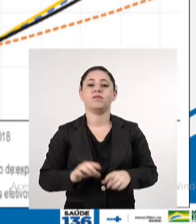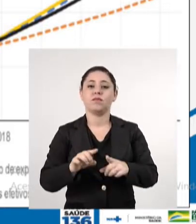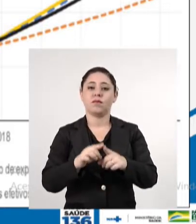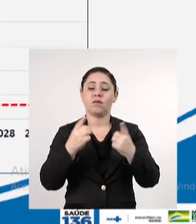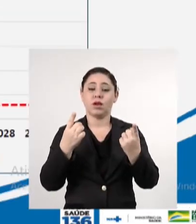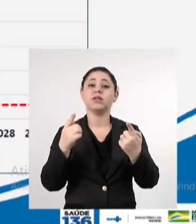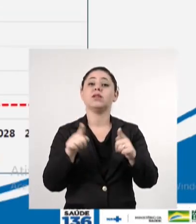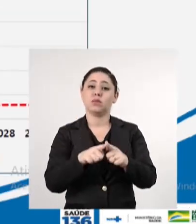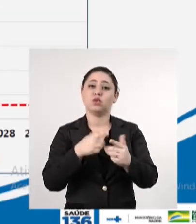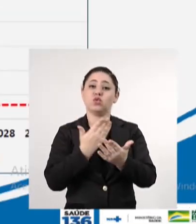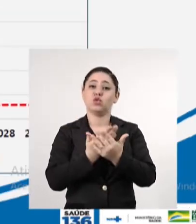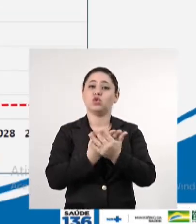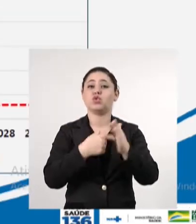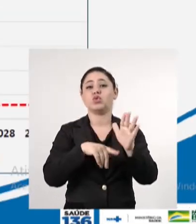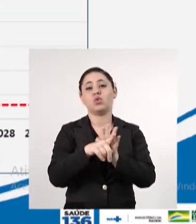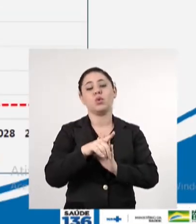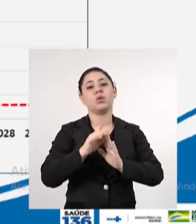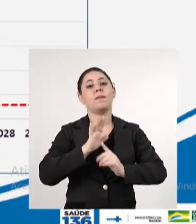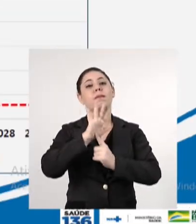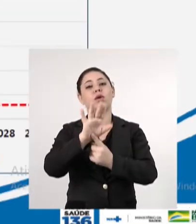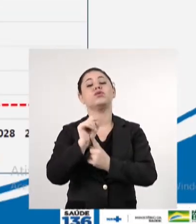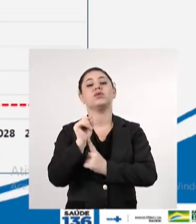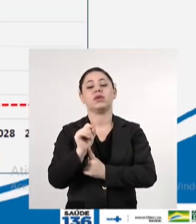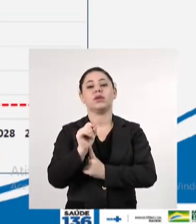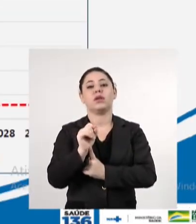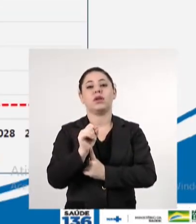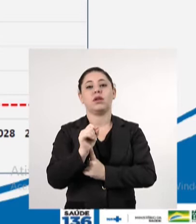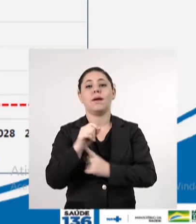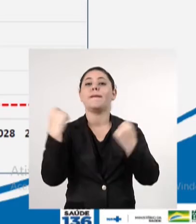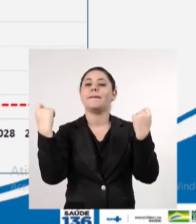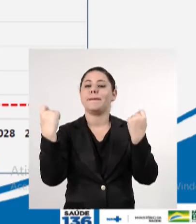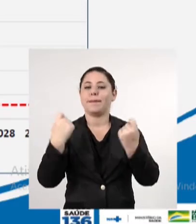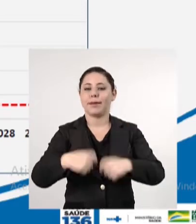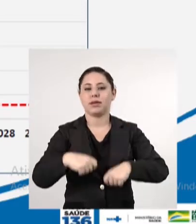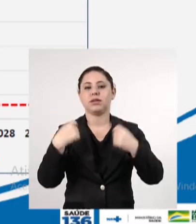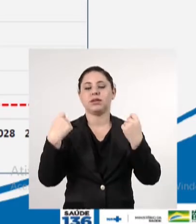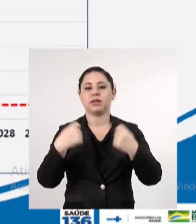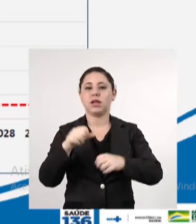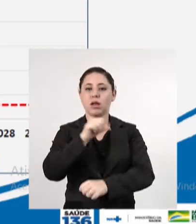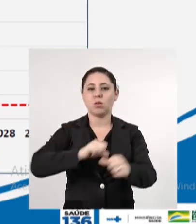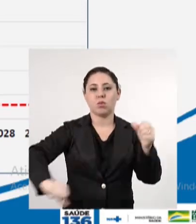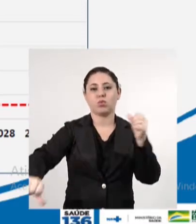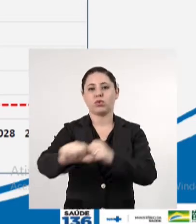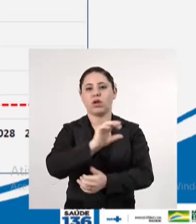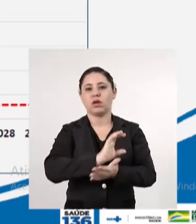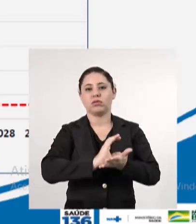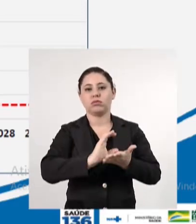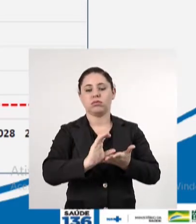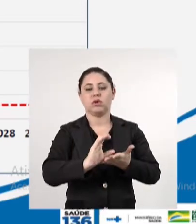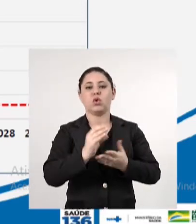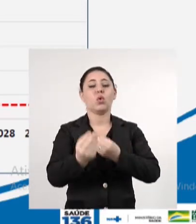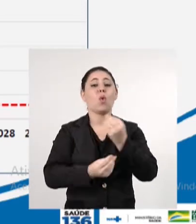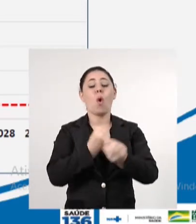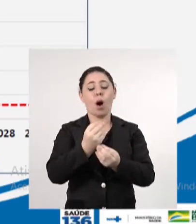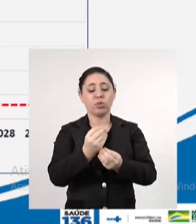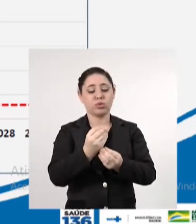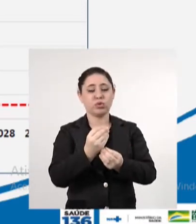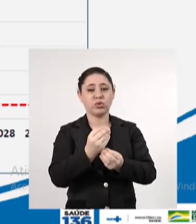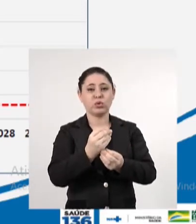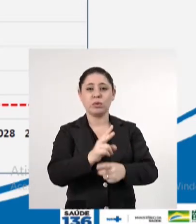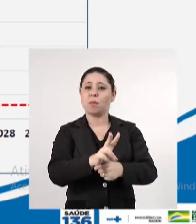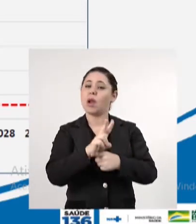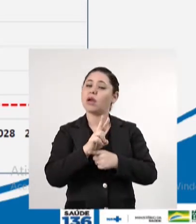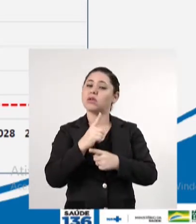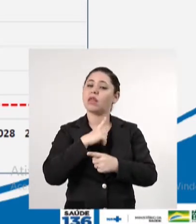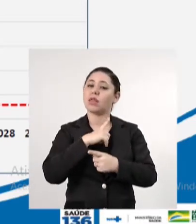esses estudos mostram que a gente necessitaria de ter uma mudança de financiamento, e com essa mudança de